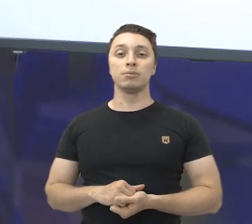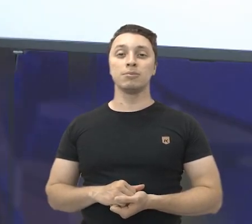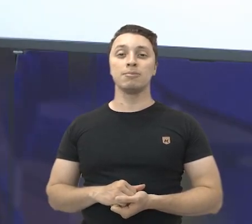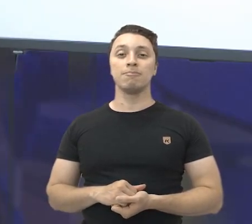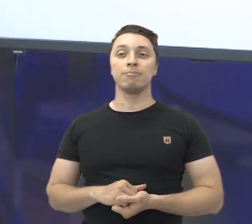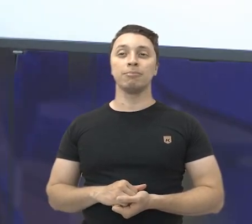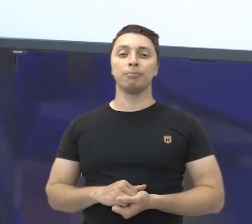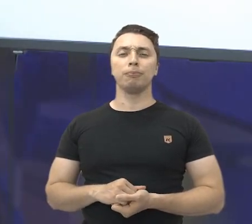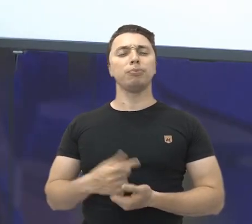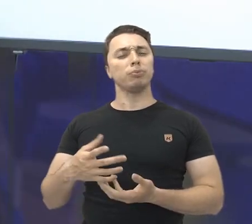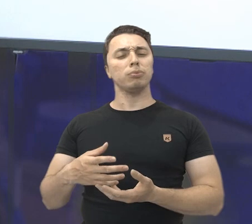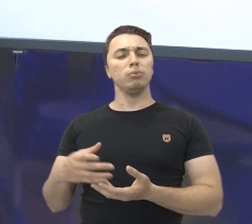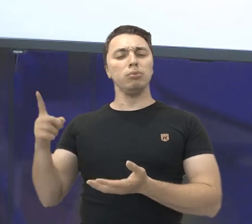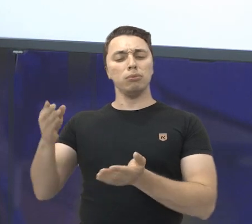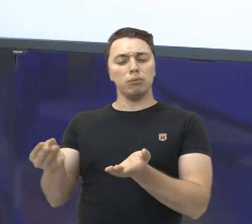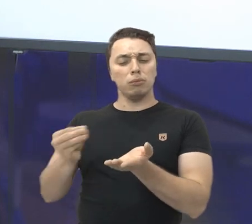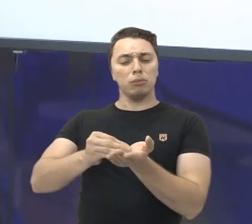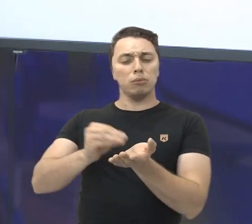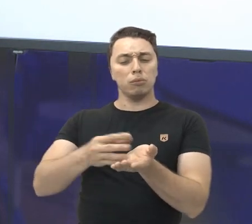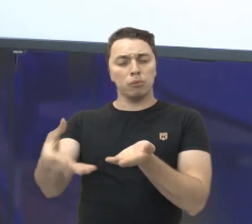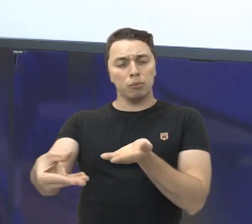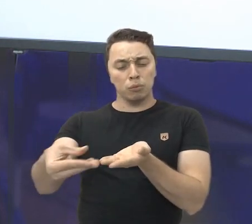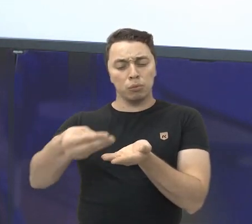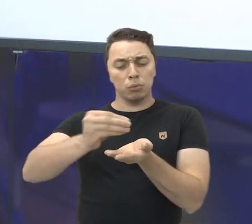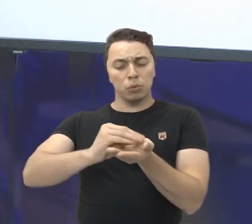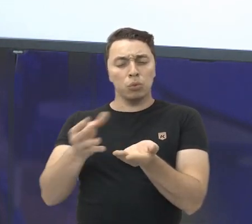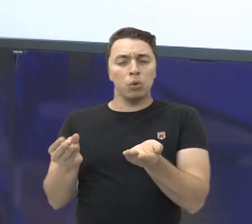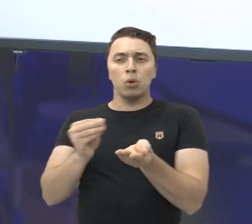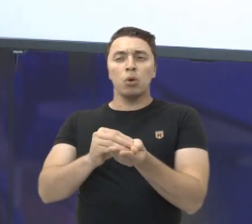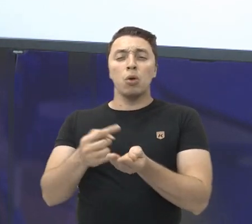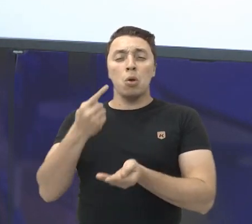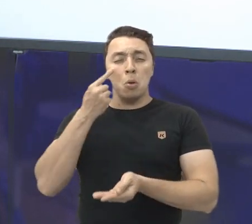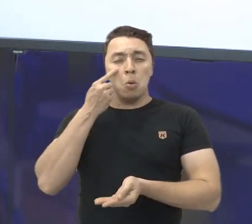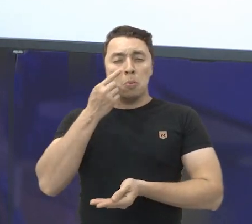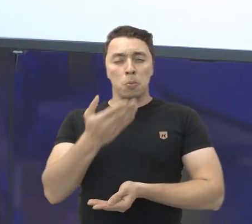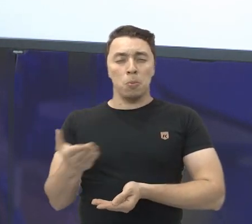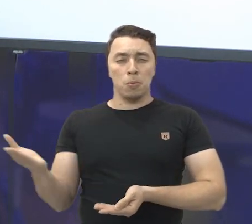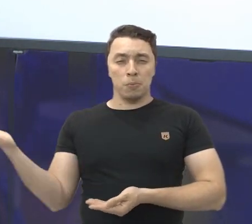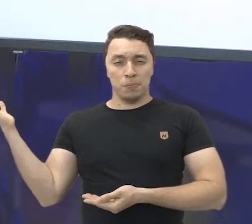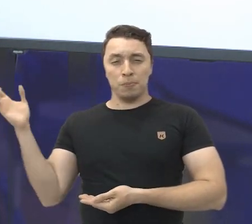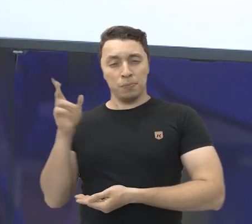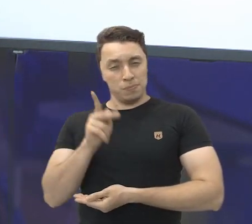Planificar é tornar plano. Tia Sara trouxe aqui para vocês. Veja só.